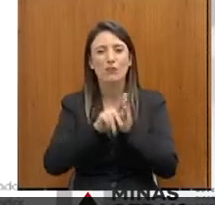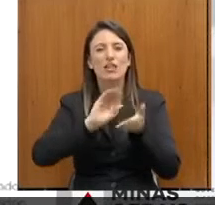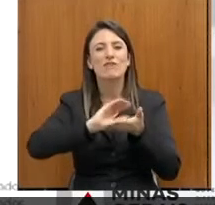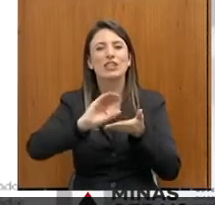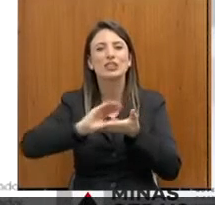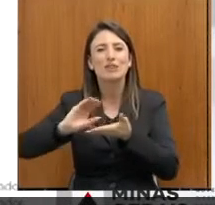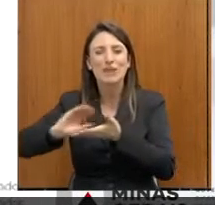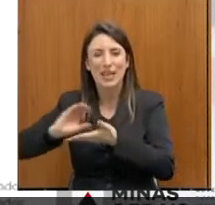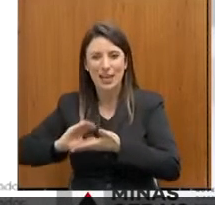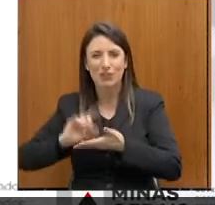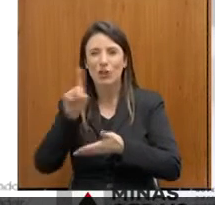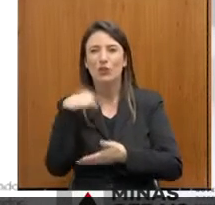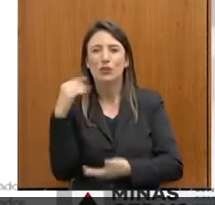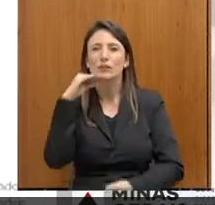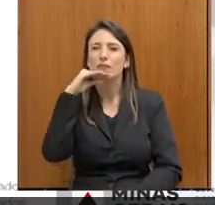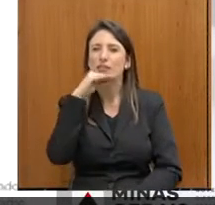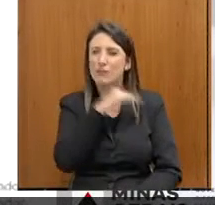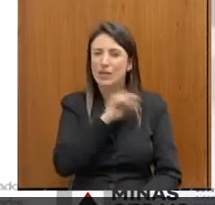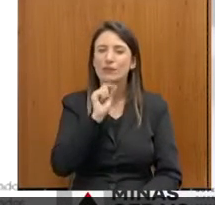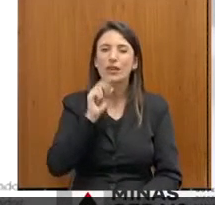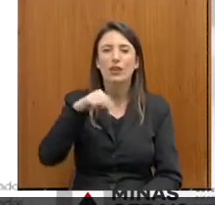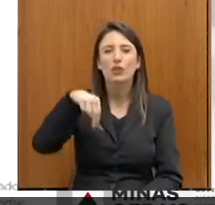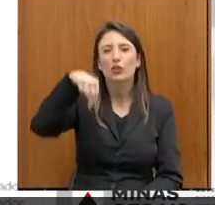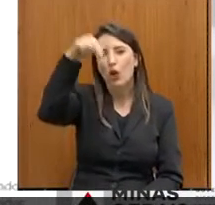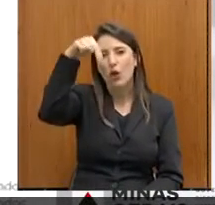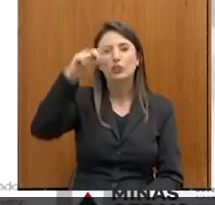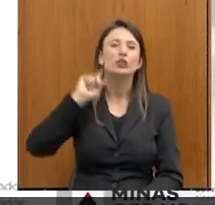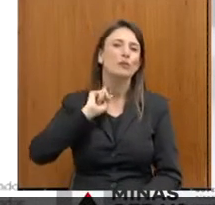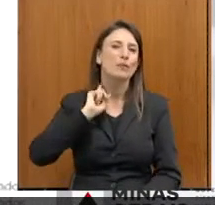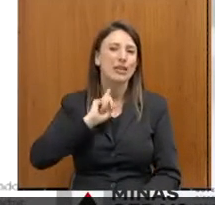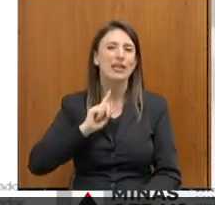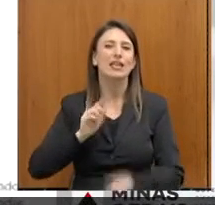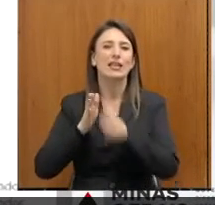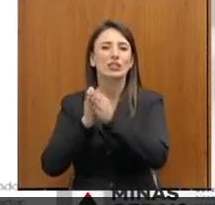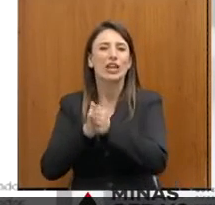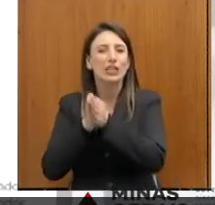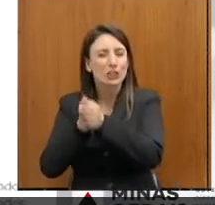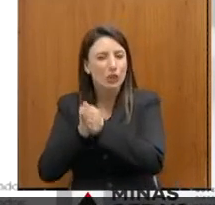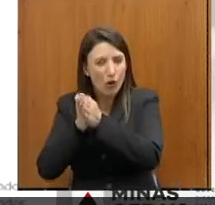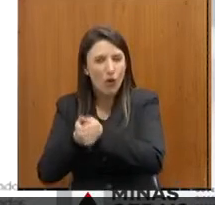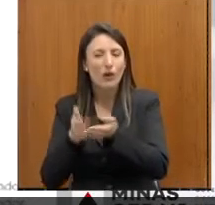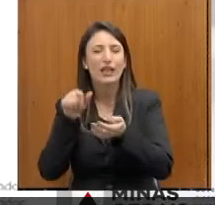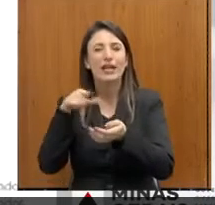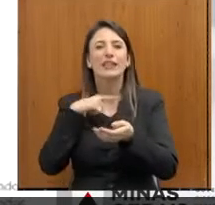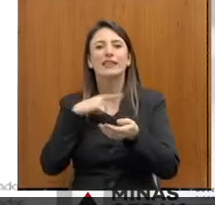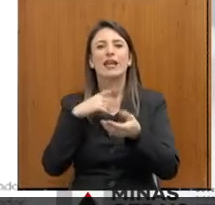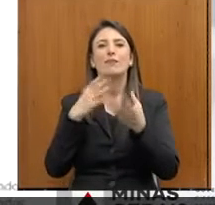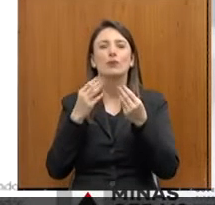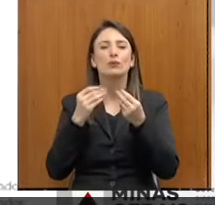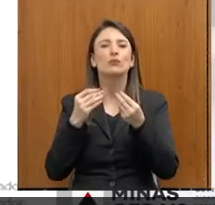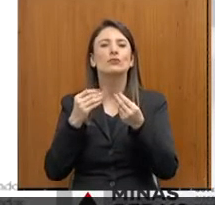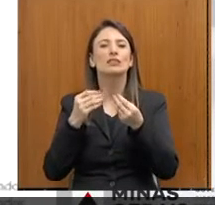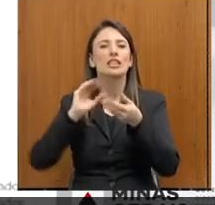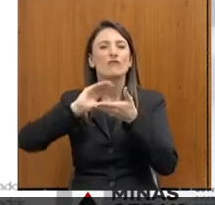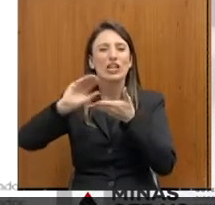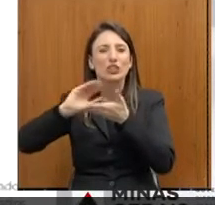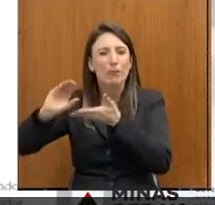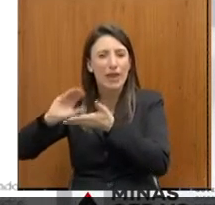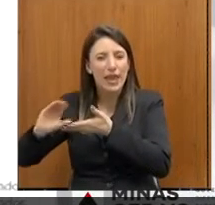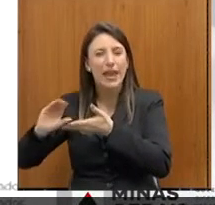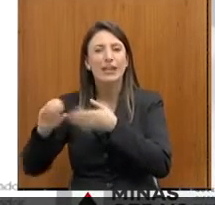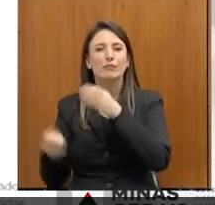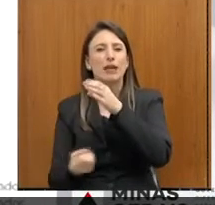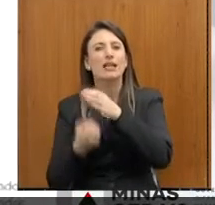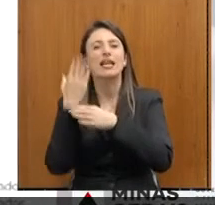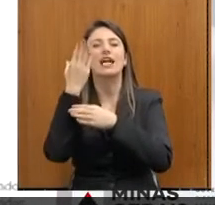ali que nós temos um grande destaque para o norte de Minas para o Jequitinhonha em investimentos que vão desde geração de